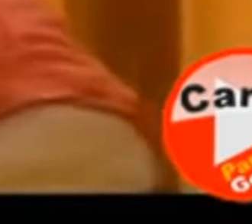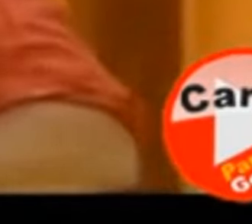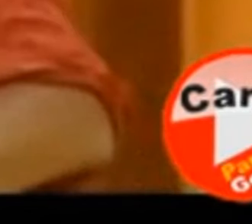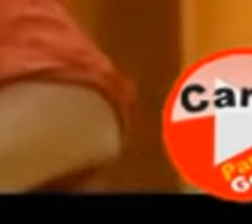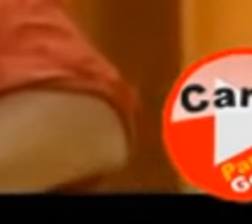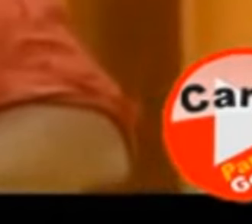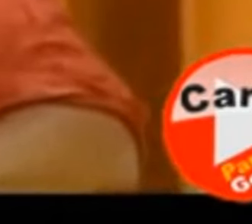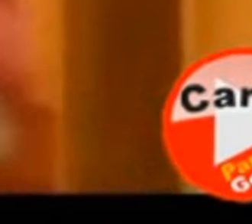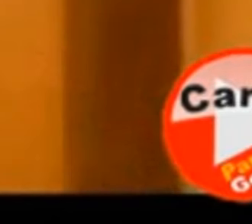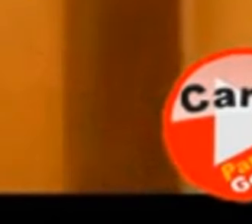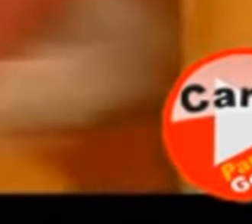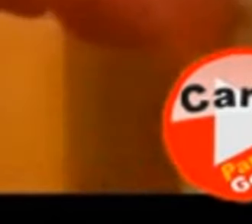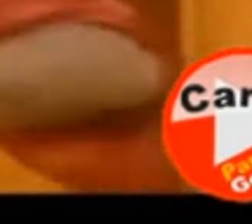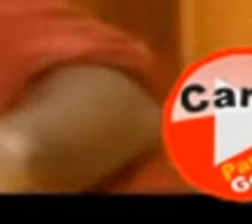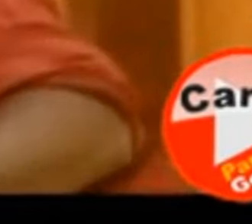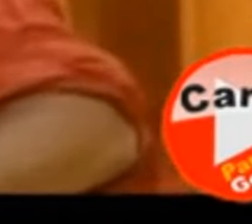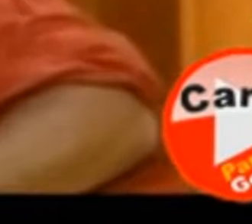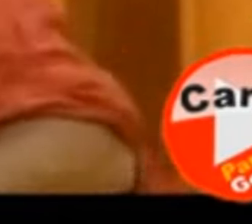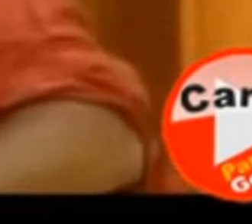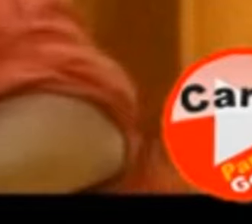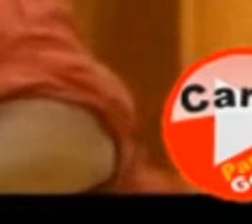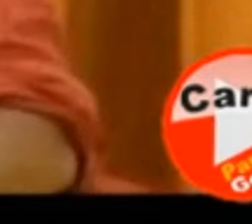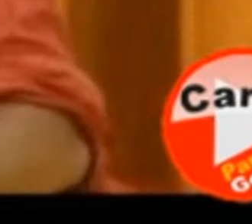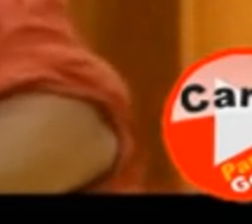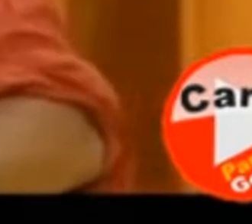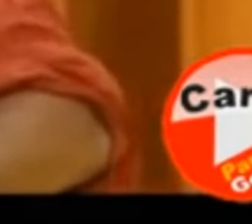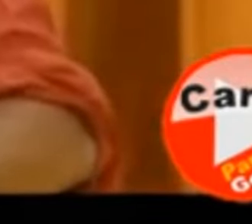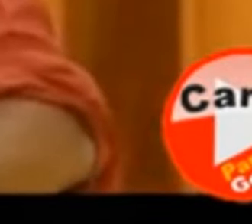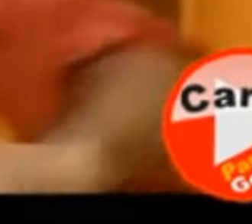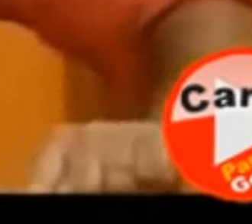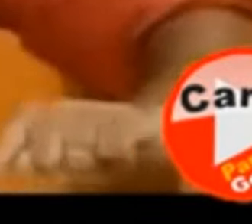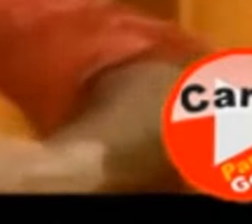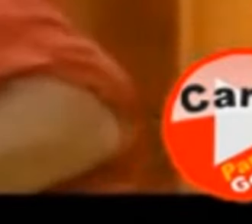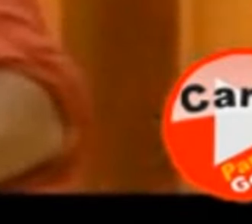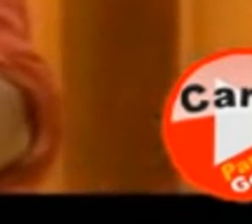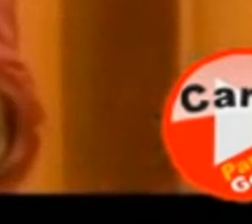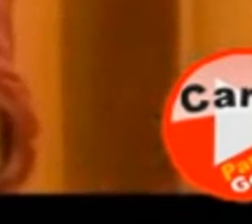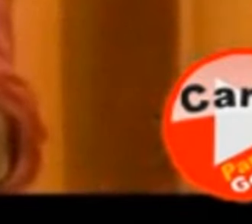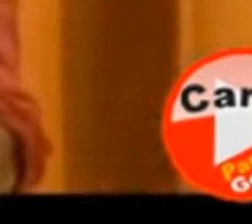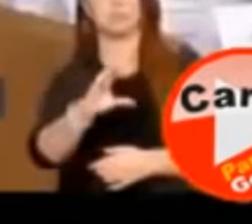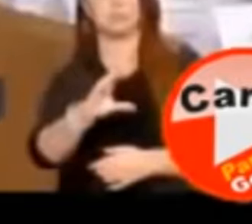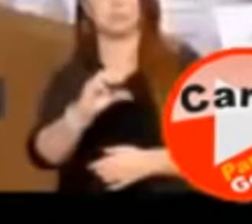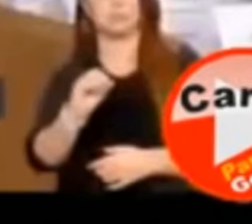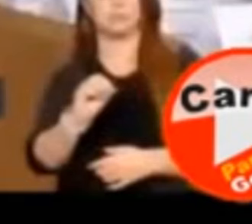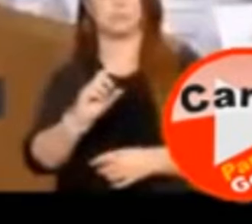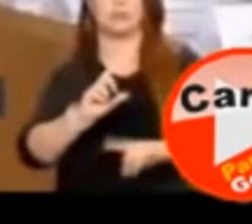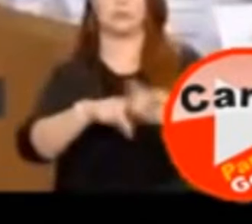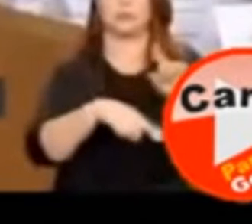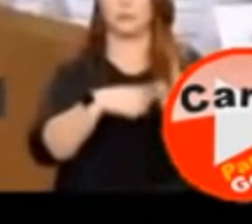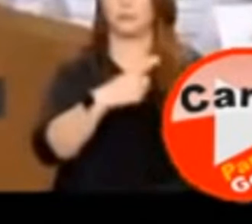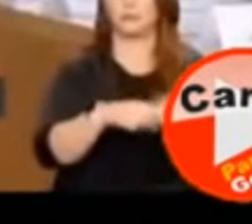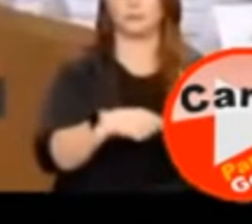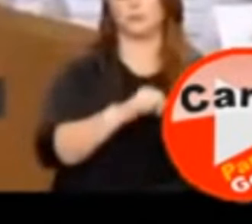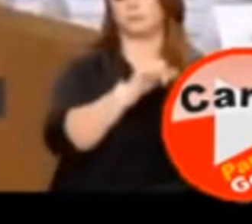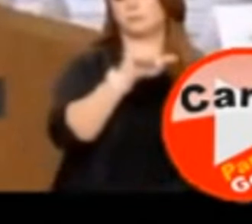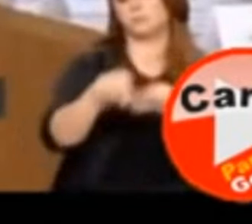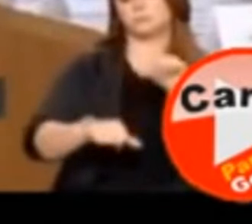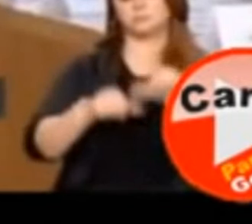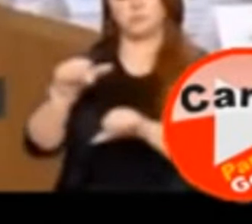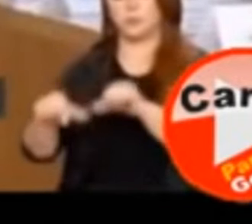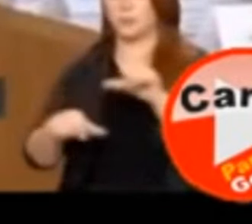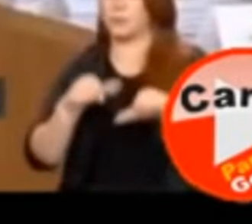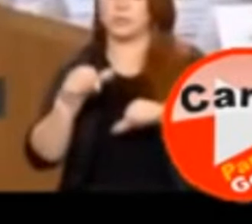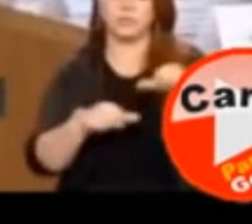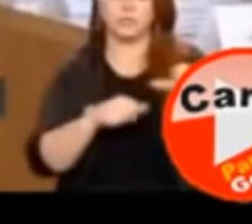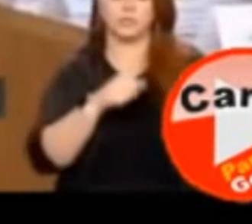E eu também pretendo acabar com esse tal de defeito estúfia. É a nossa degustação